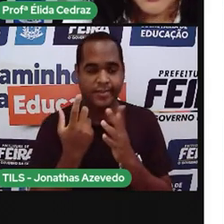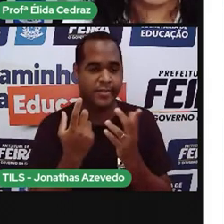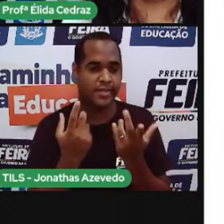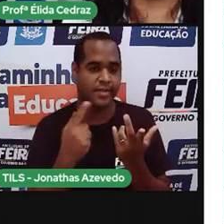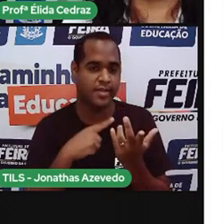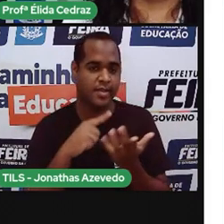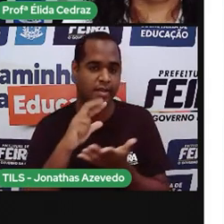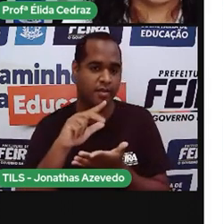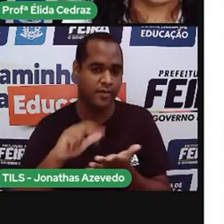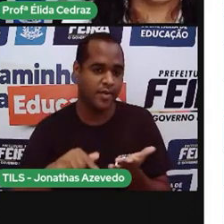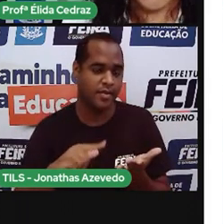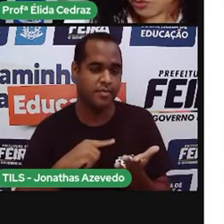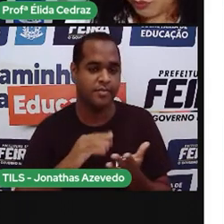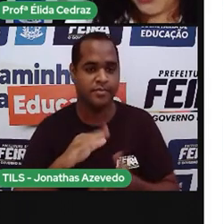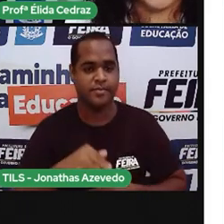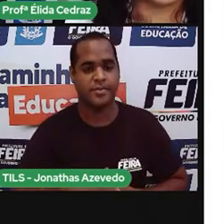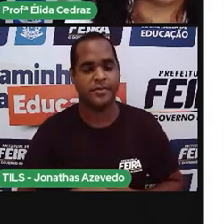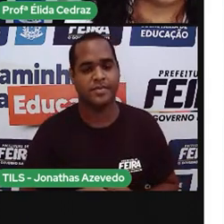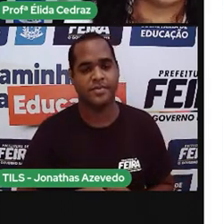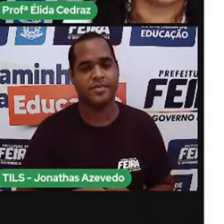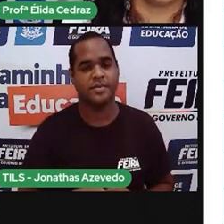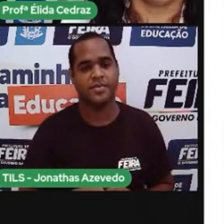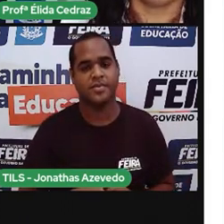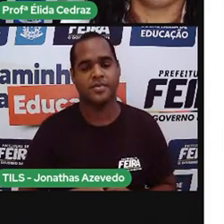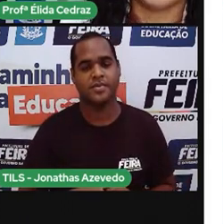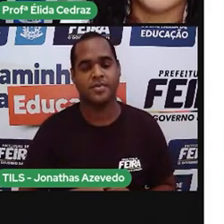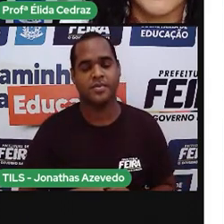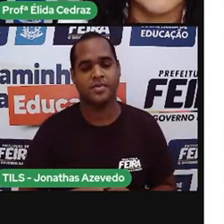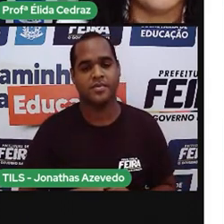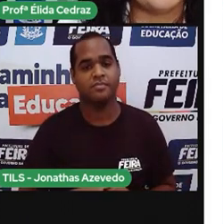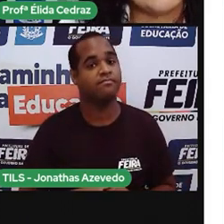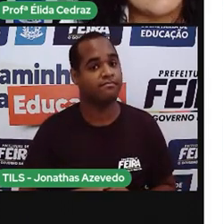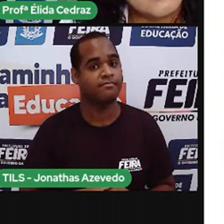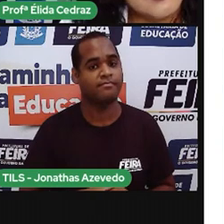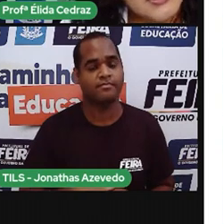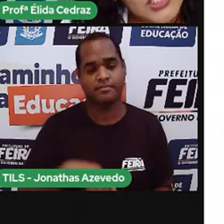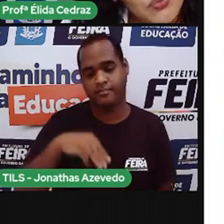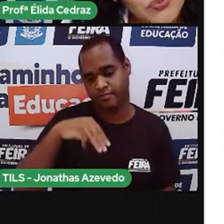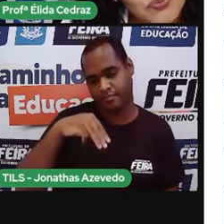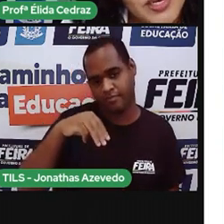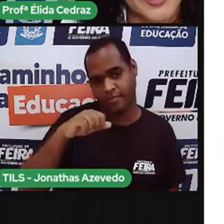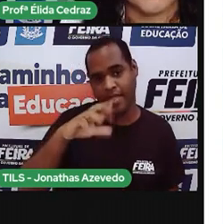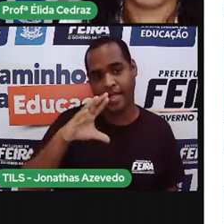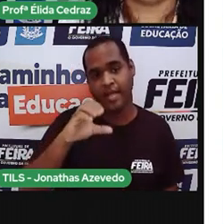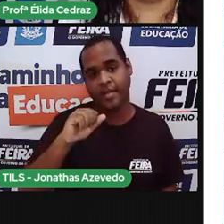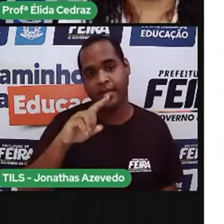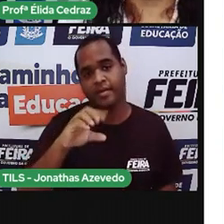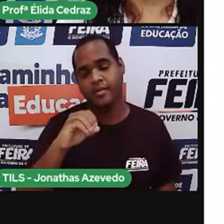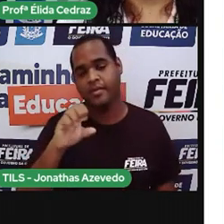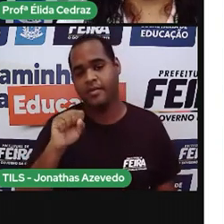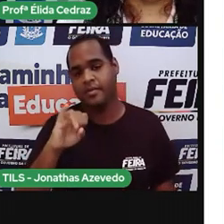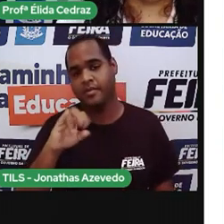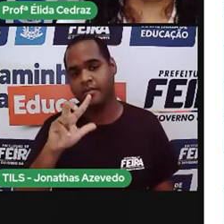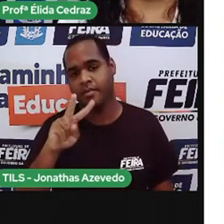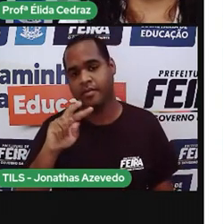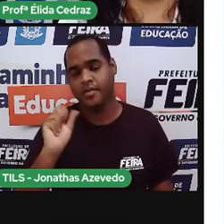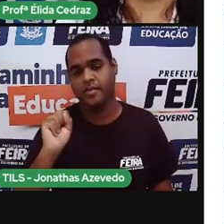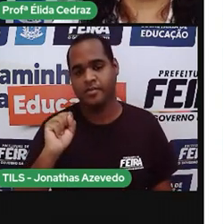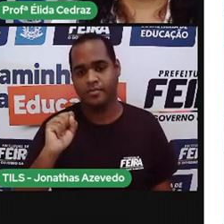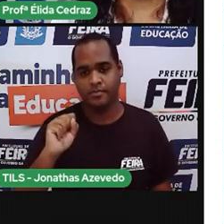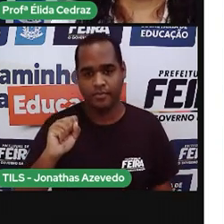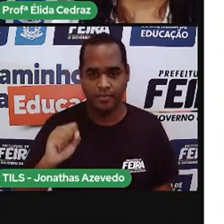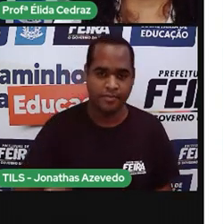caros? Qual foi? O Mercado Silva. E